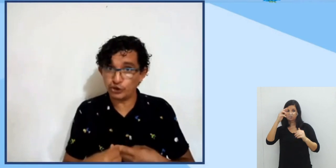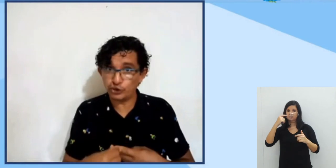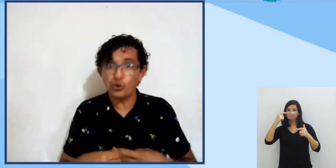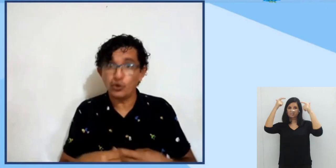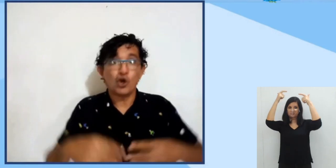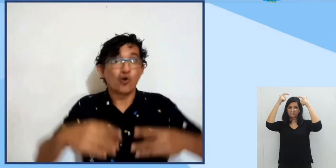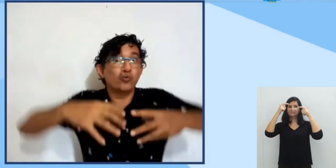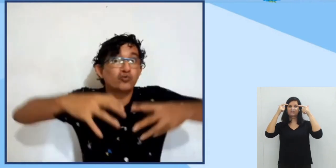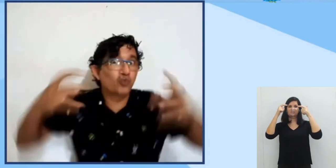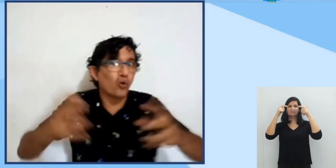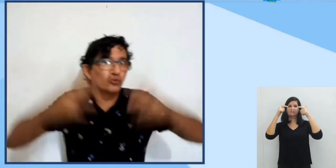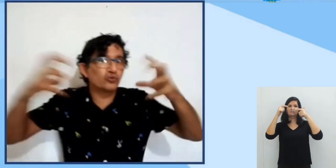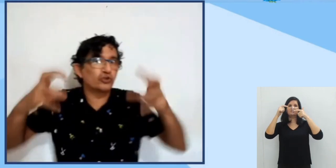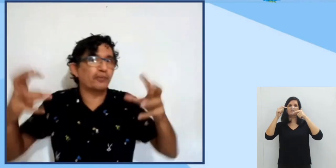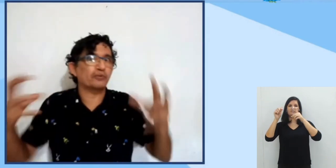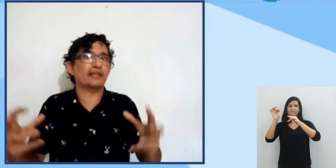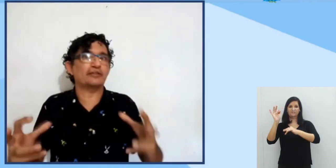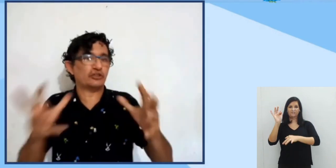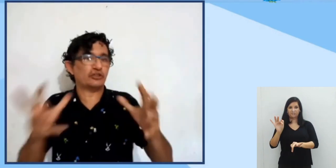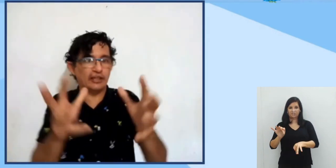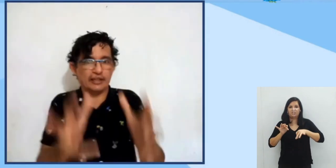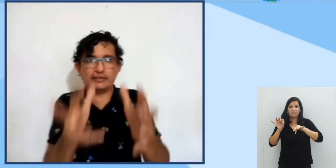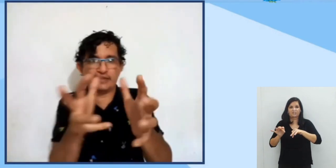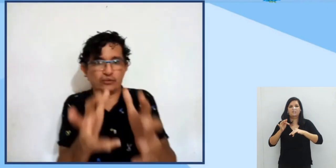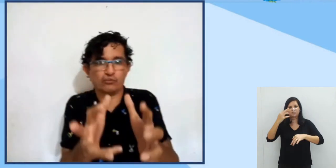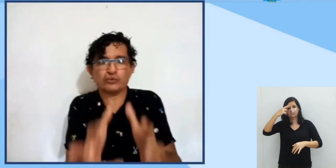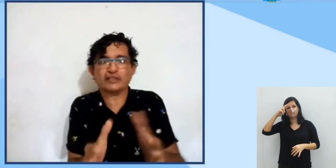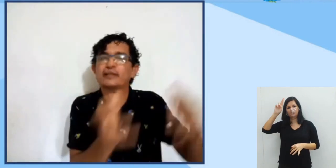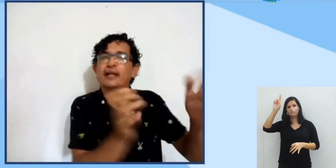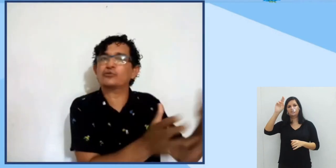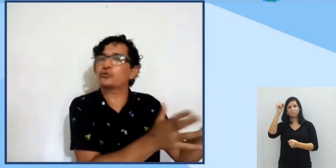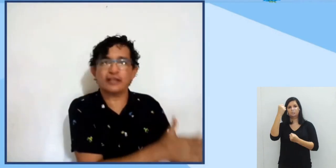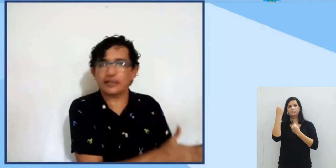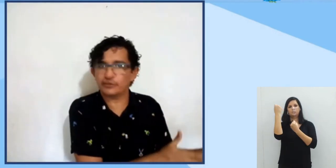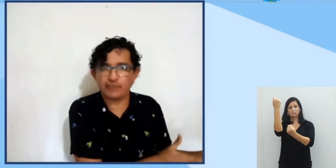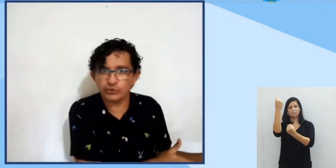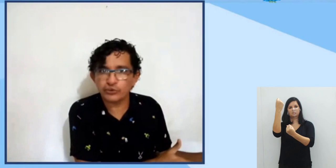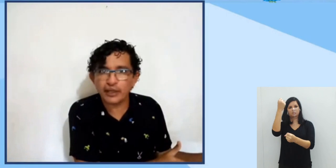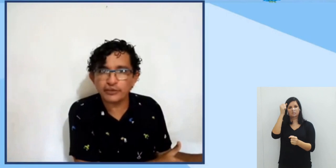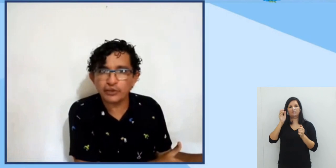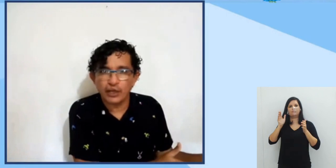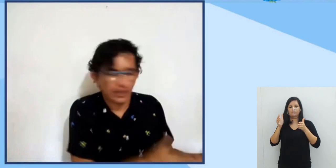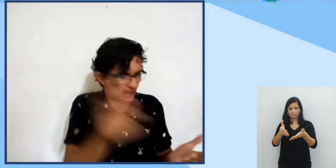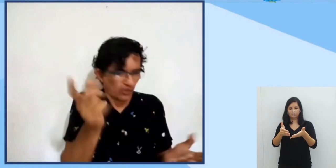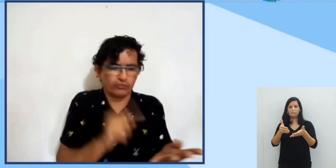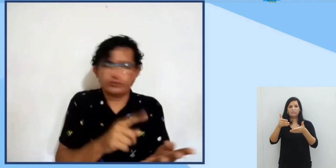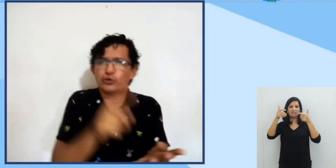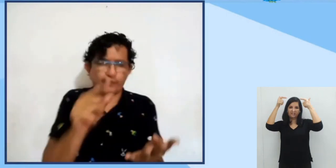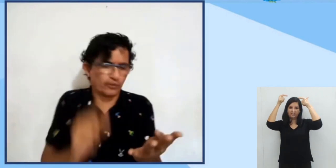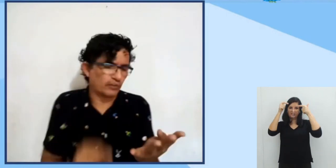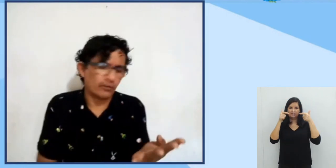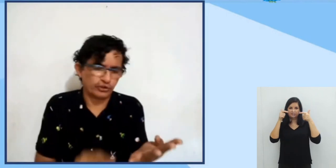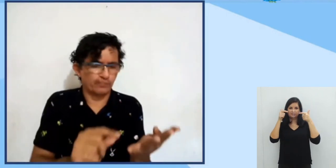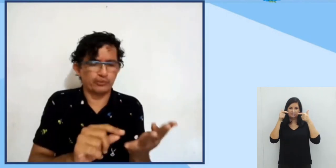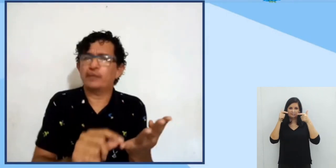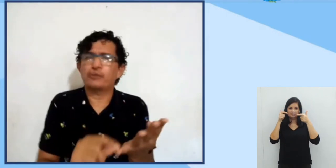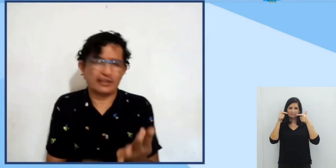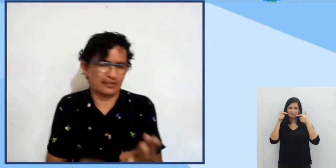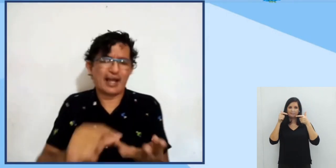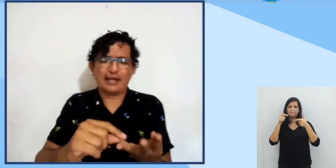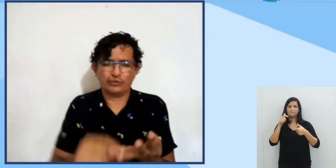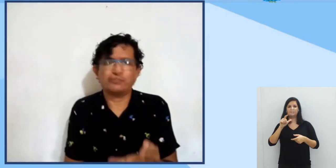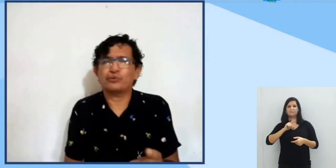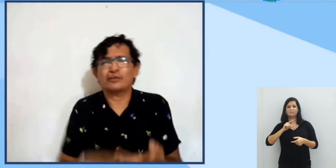que surgiu com todos os poderes que antes eram concentrados só nas mãos dos reis. Um senhor feudal tinha um